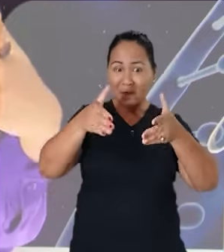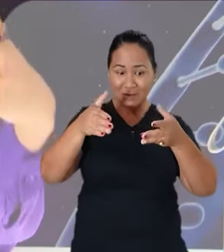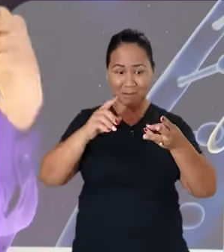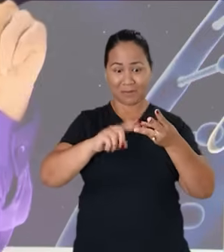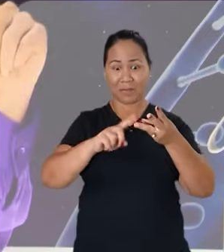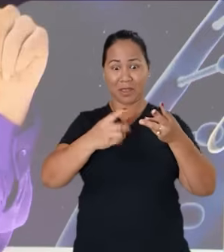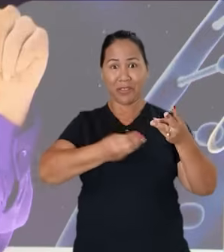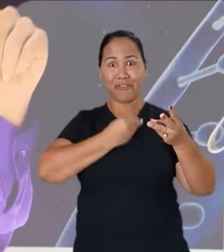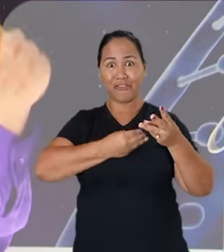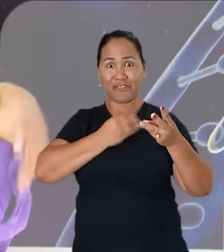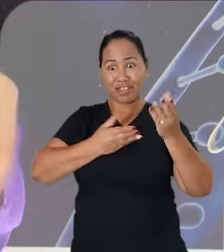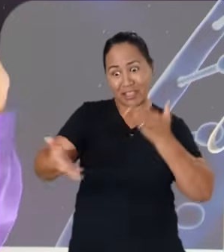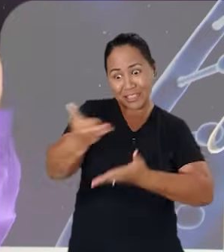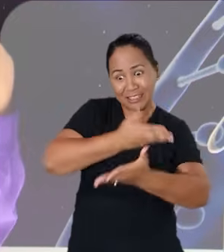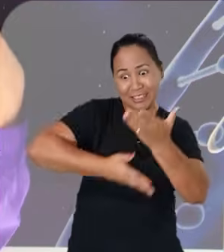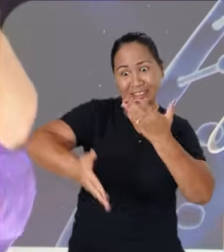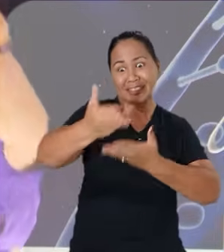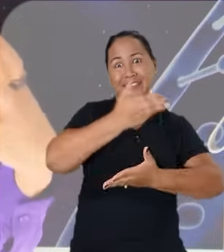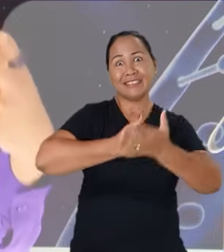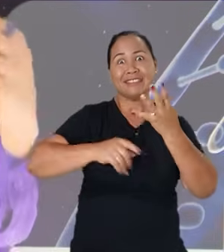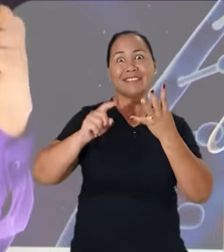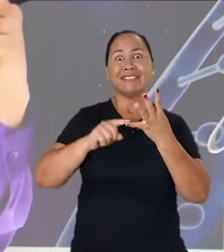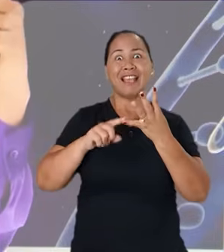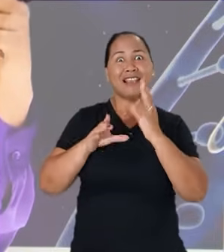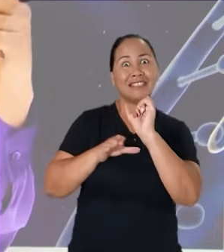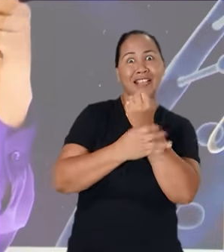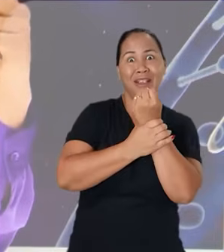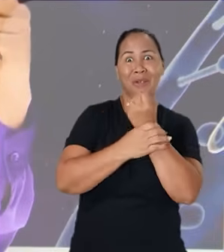você ser o amor, para você ser